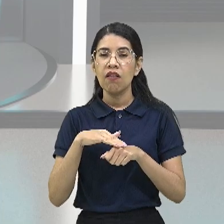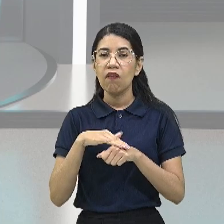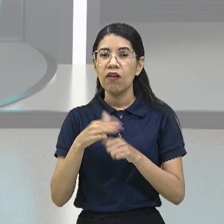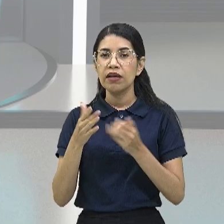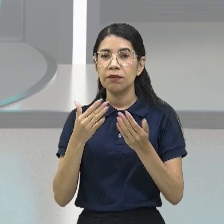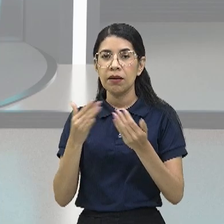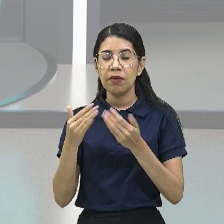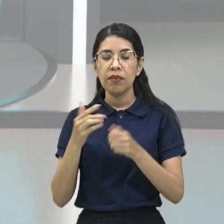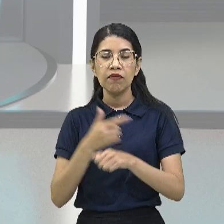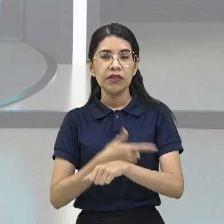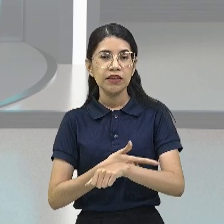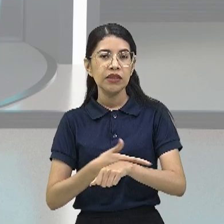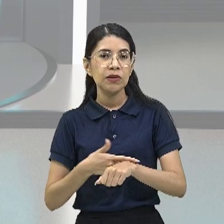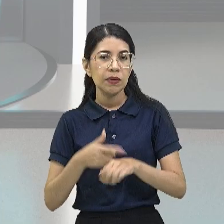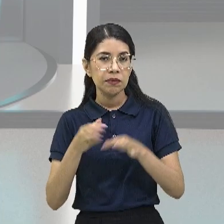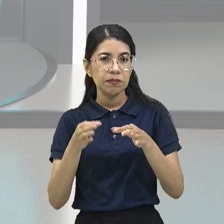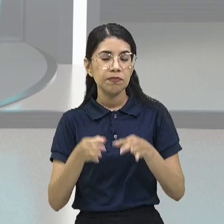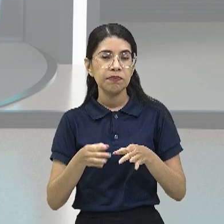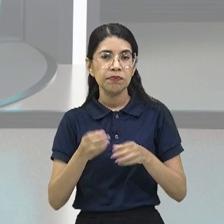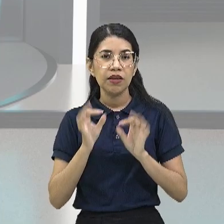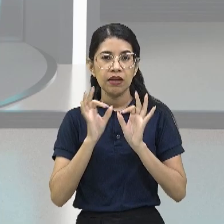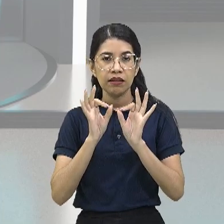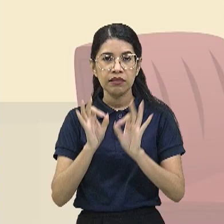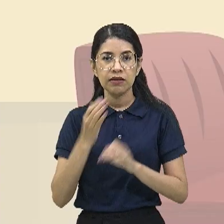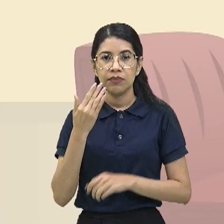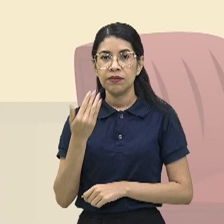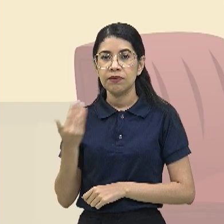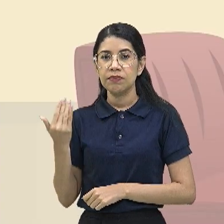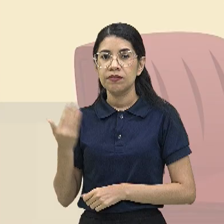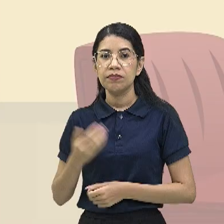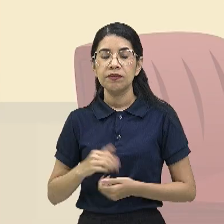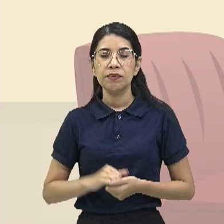mais educada. Vamos lá, pay attention.